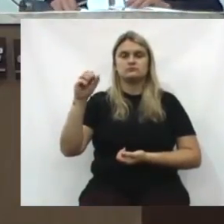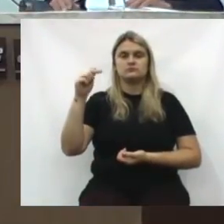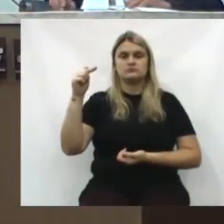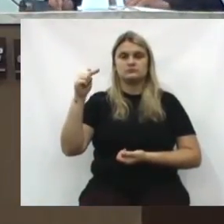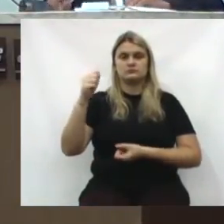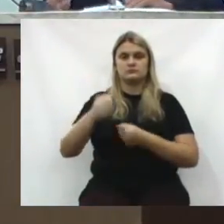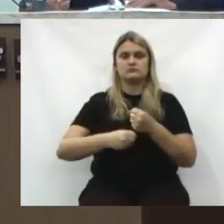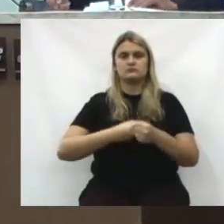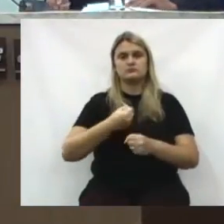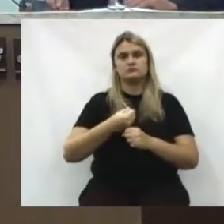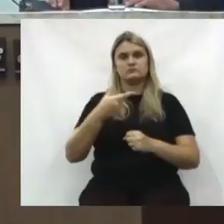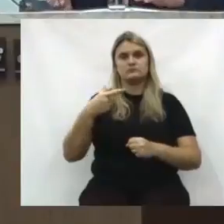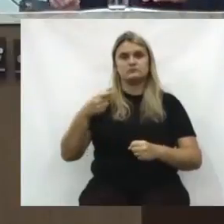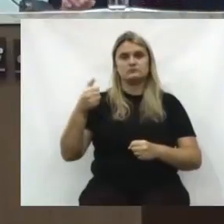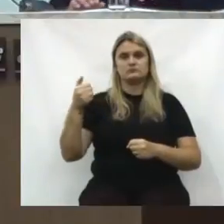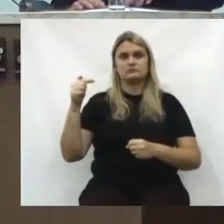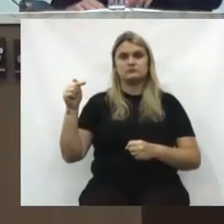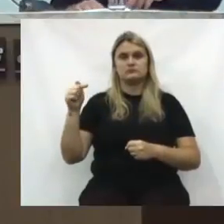Moções. Número